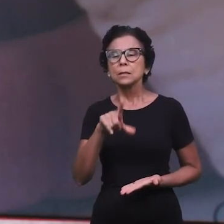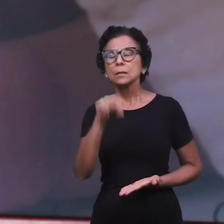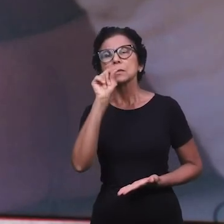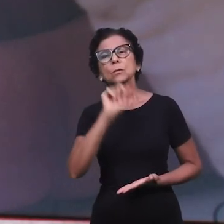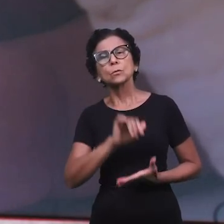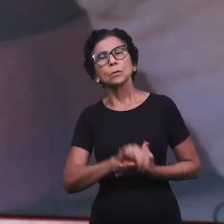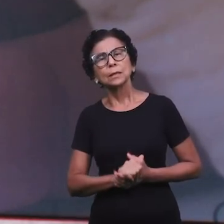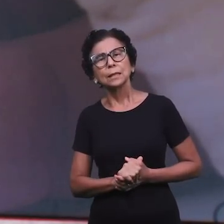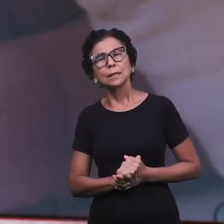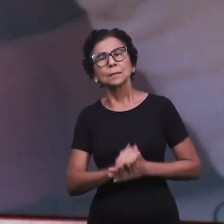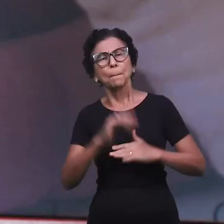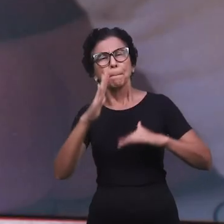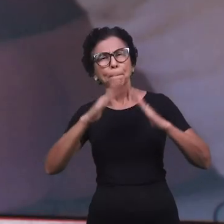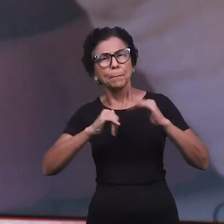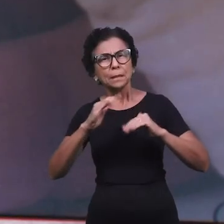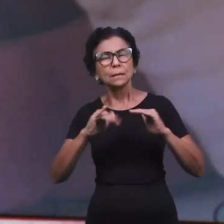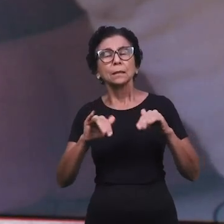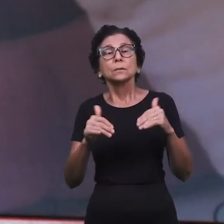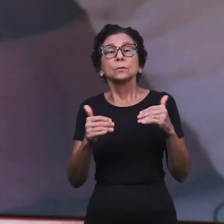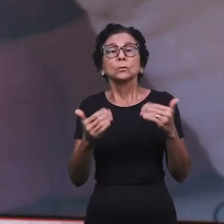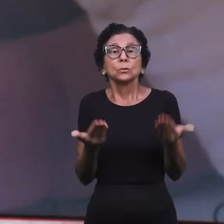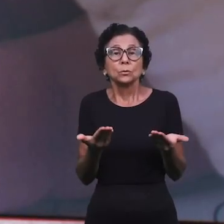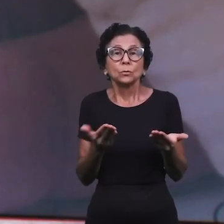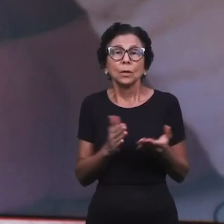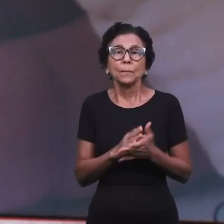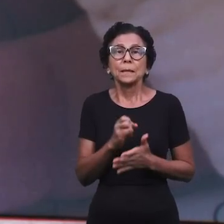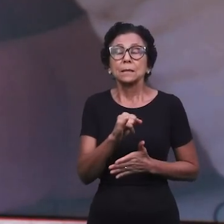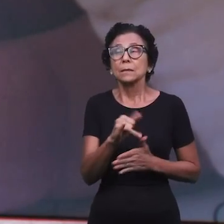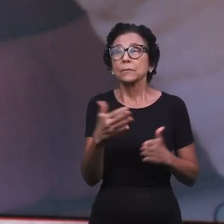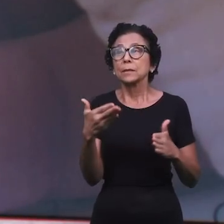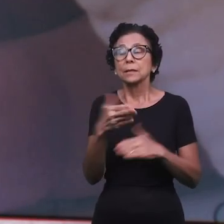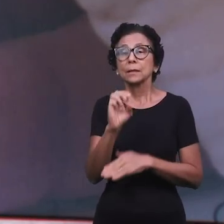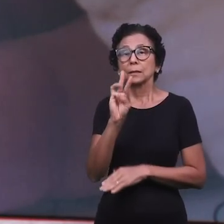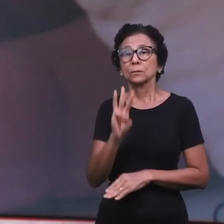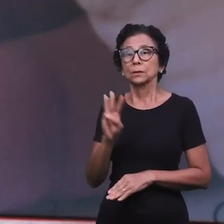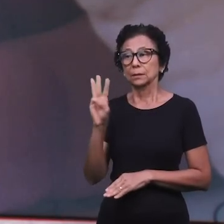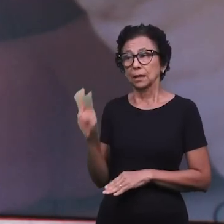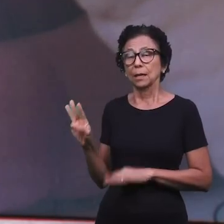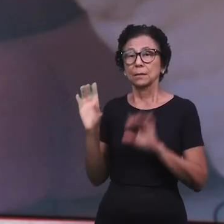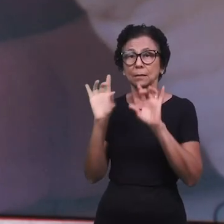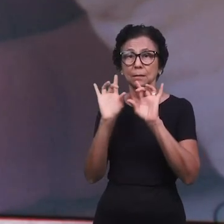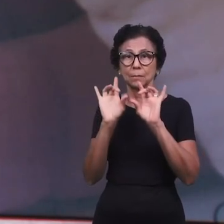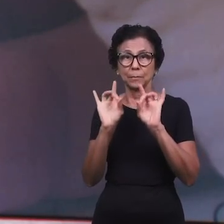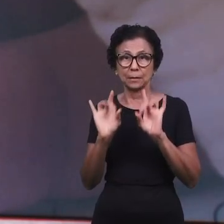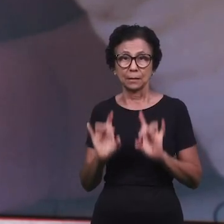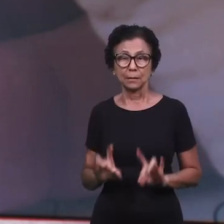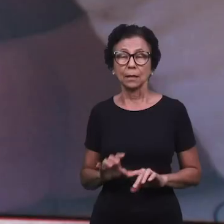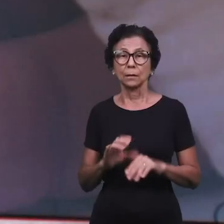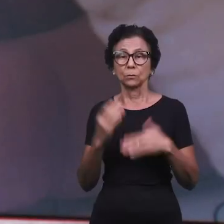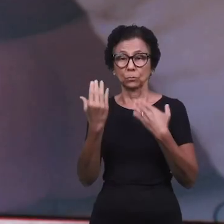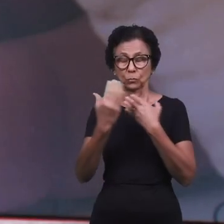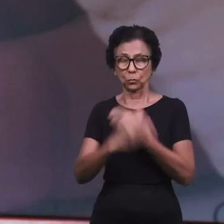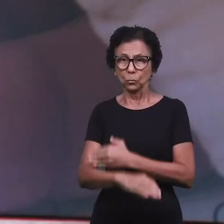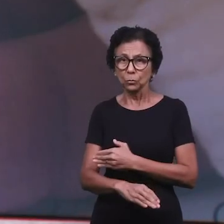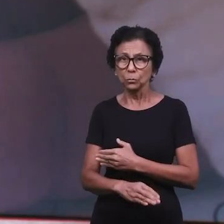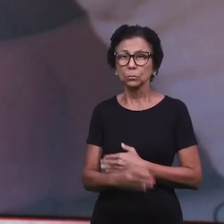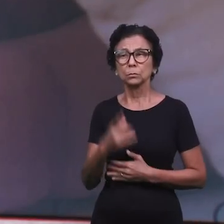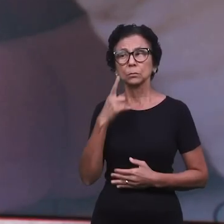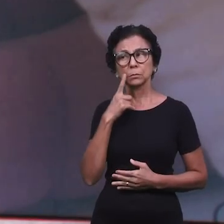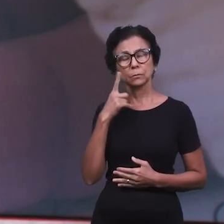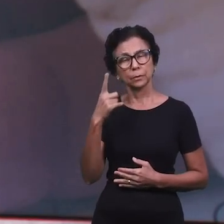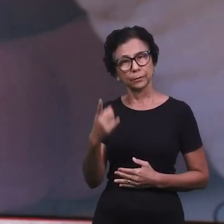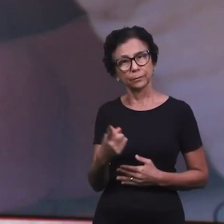tenha maior aptidão. Se você entrar agora em um site especializado de concursos, provavelmente você